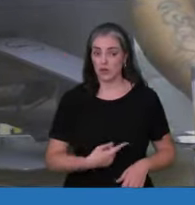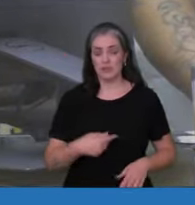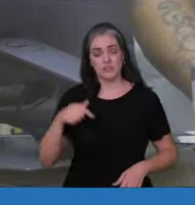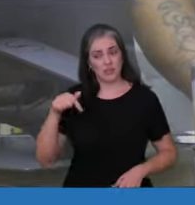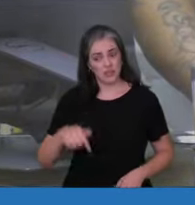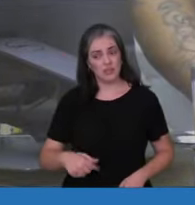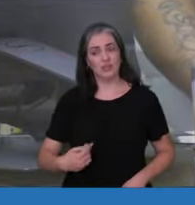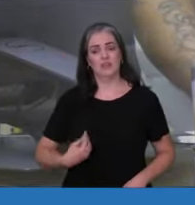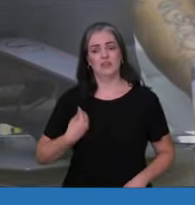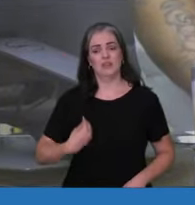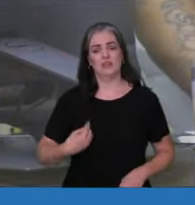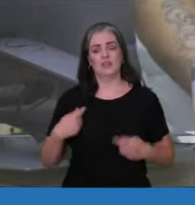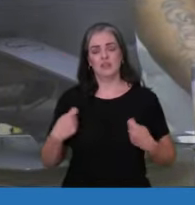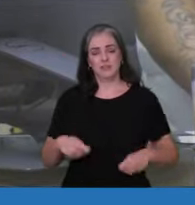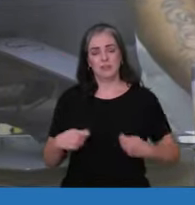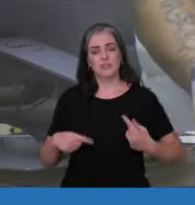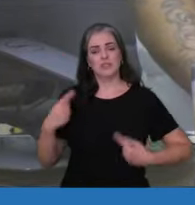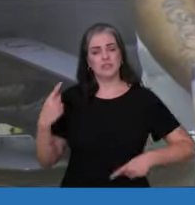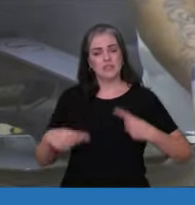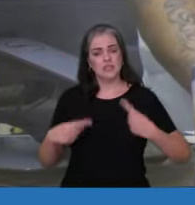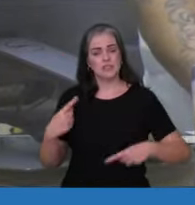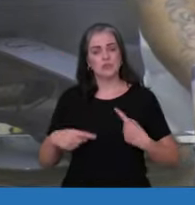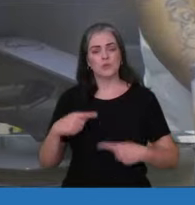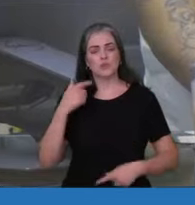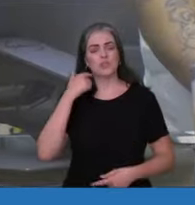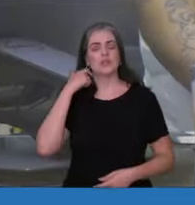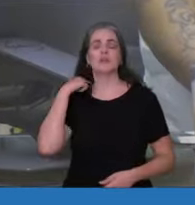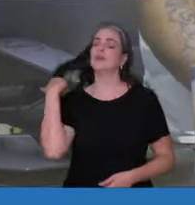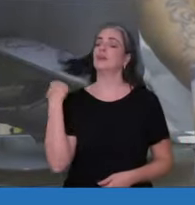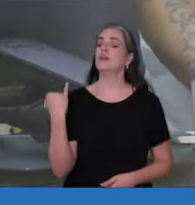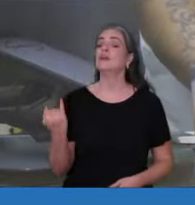discutir a importância do incidente de